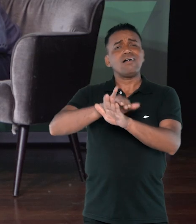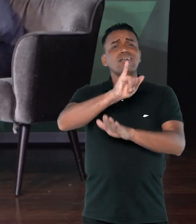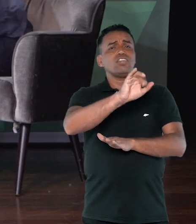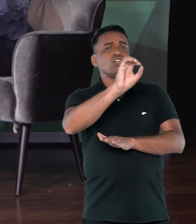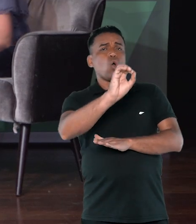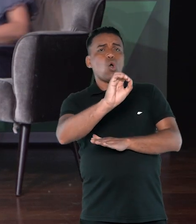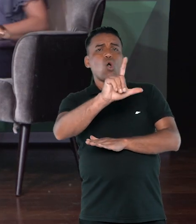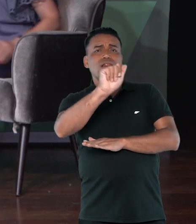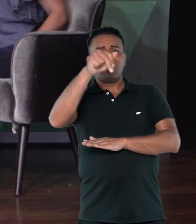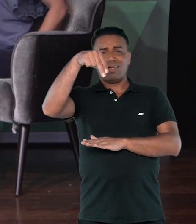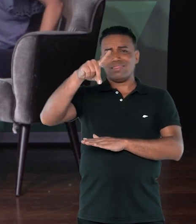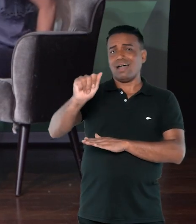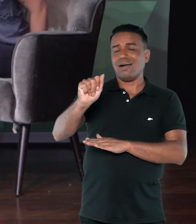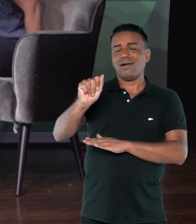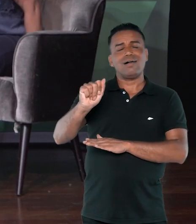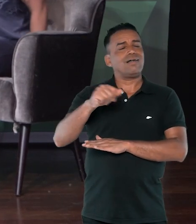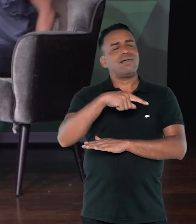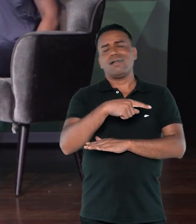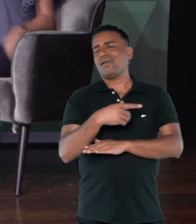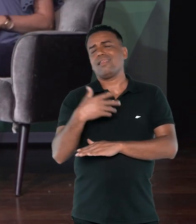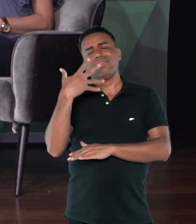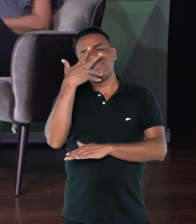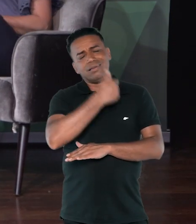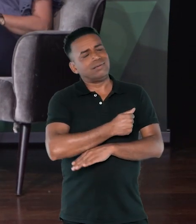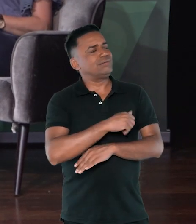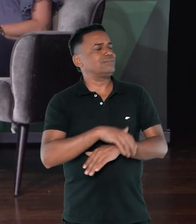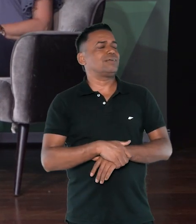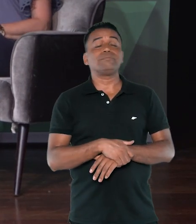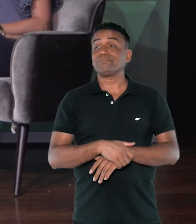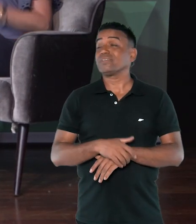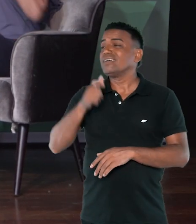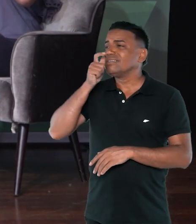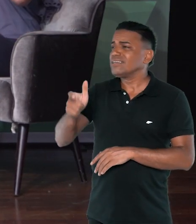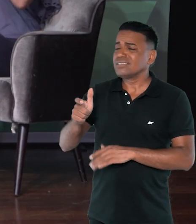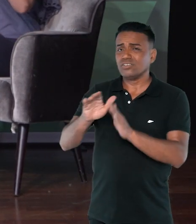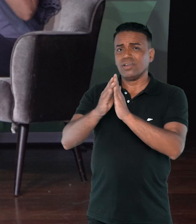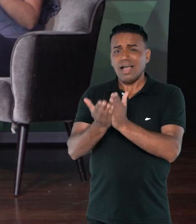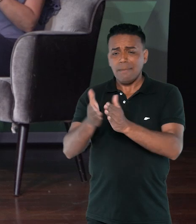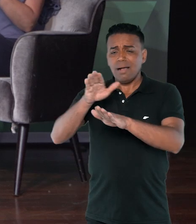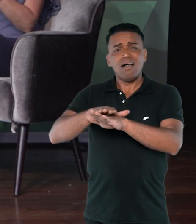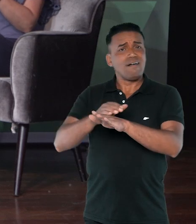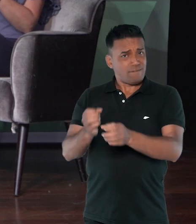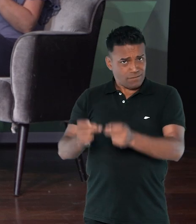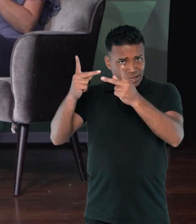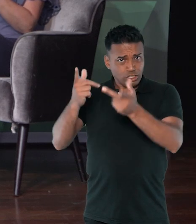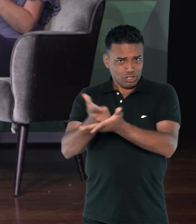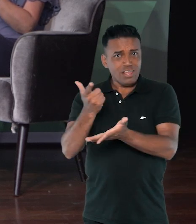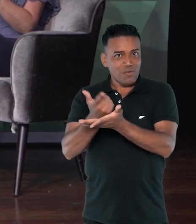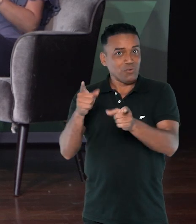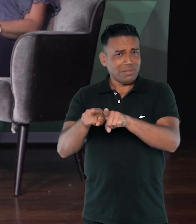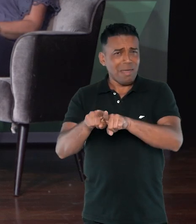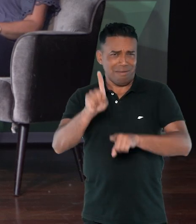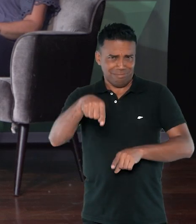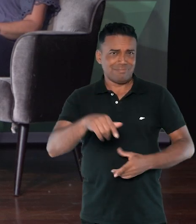gente vende o livro também, né? E como eu estava assim muito naquela pilha para